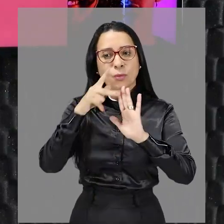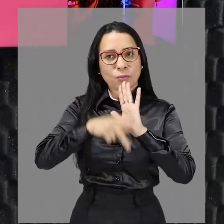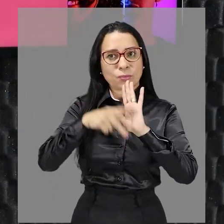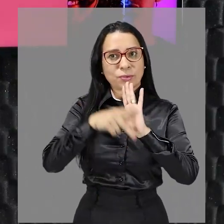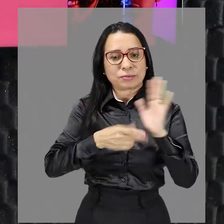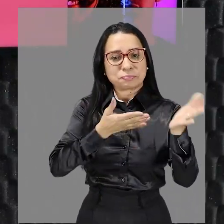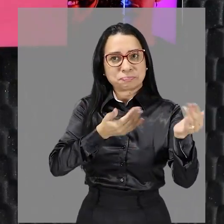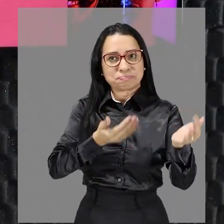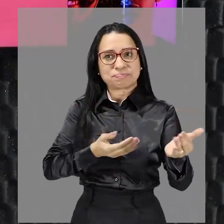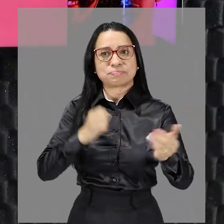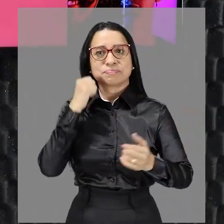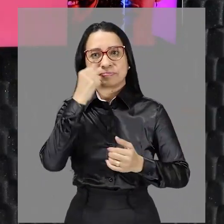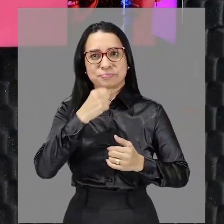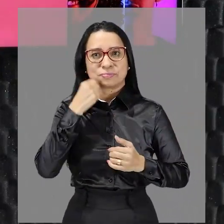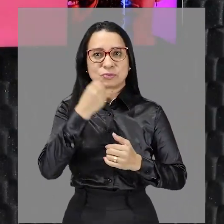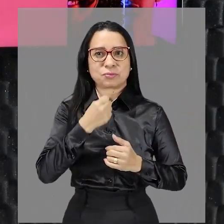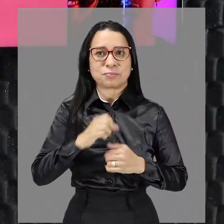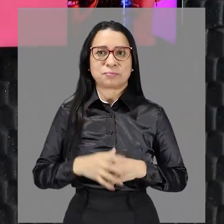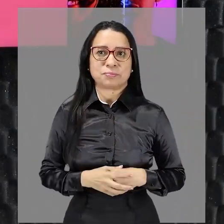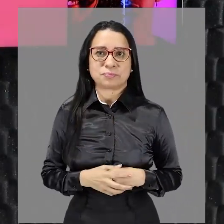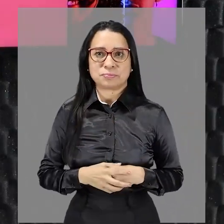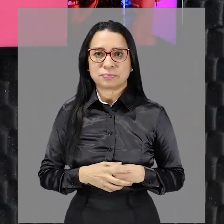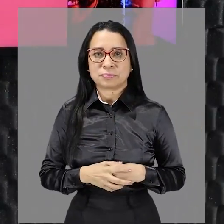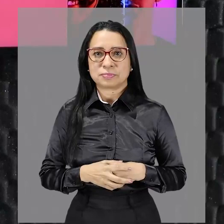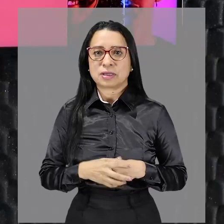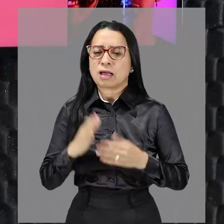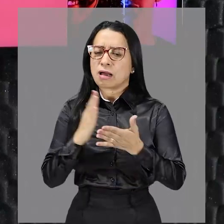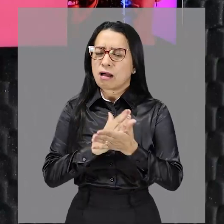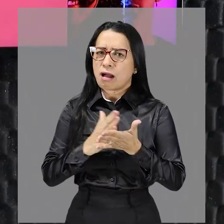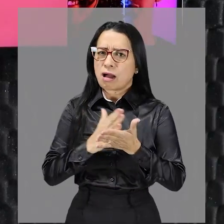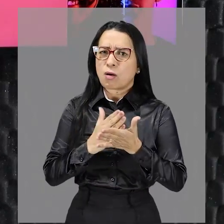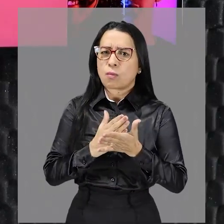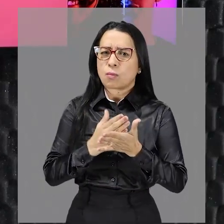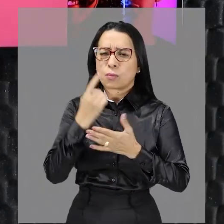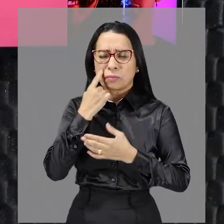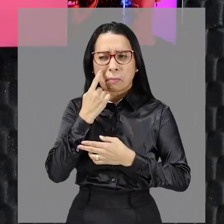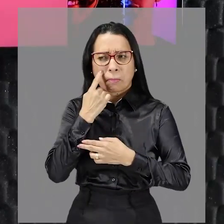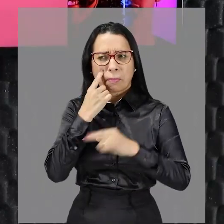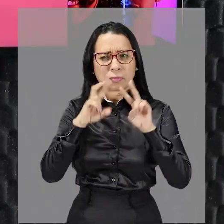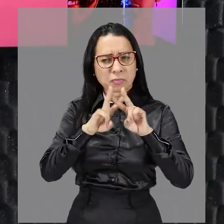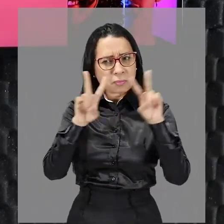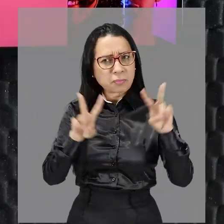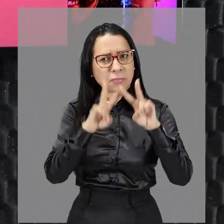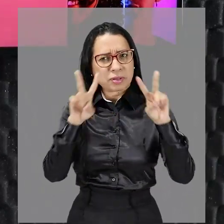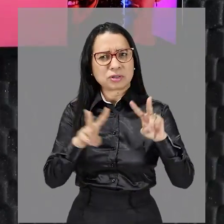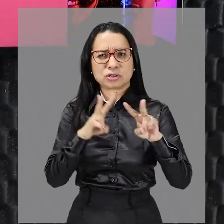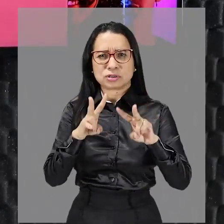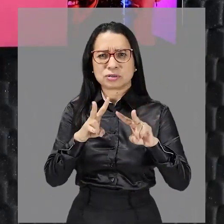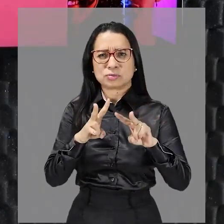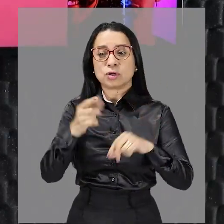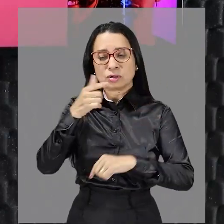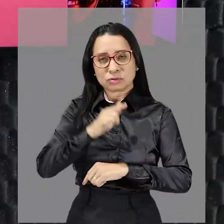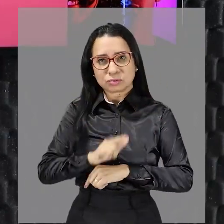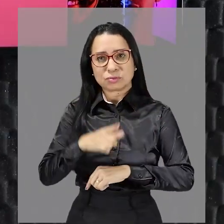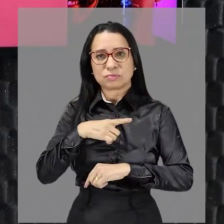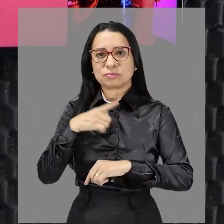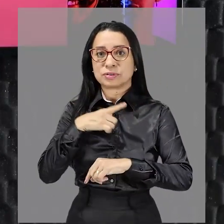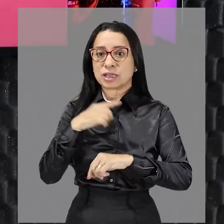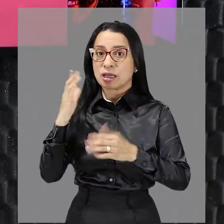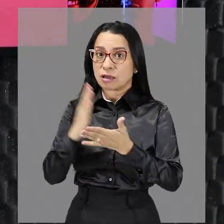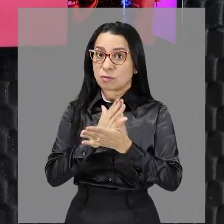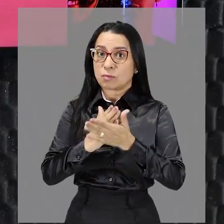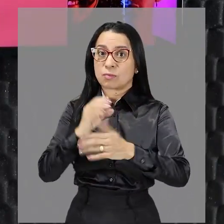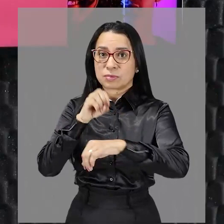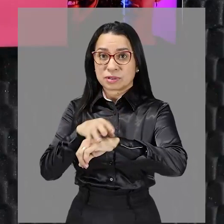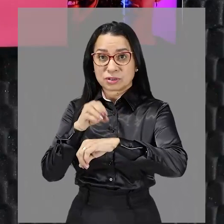Jovem Senador? E atendendo a inúmeros pedidos, mais uma vez, trouxemos algumas dicas super importantes para a sua